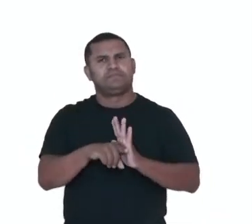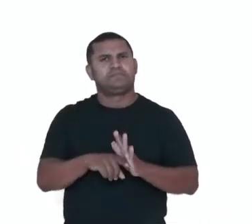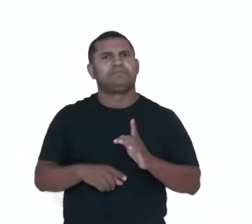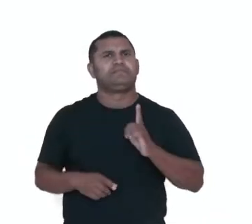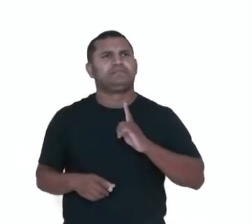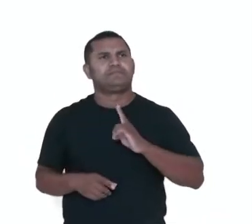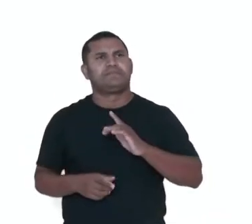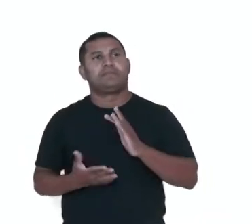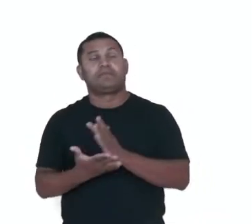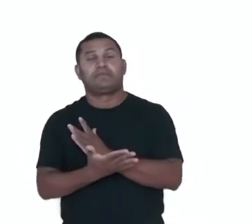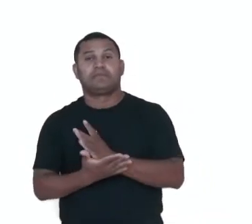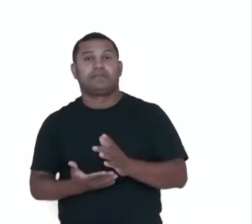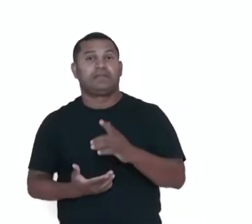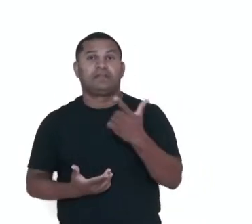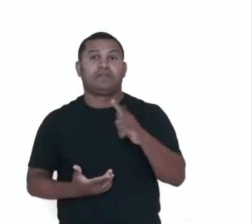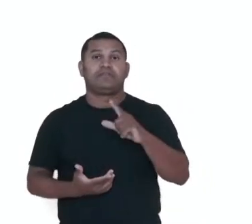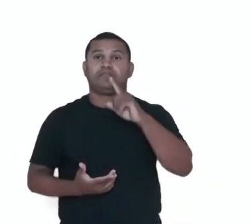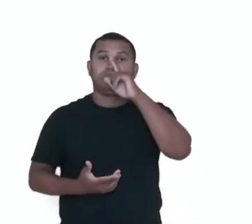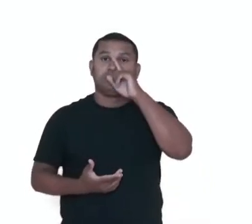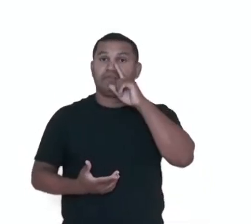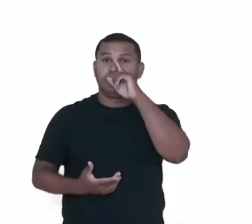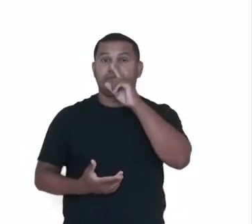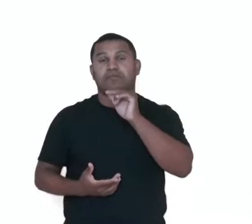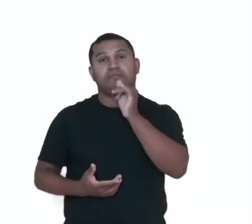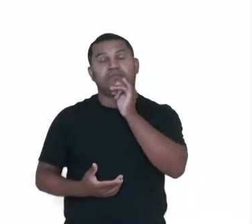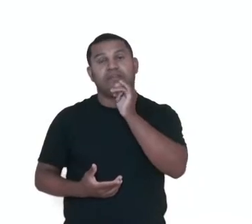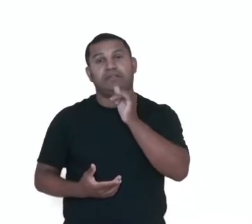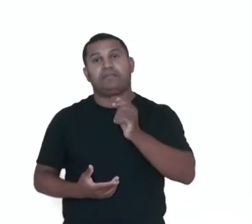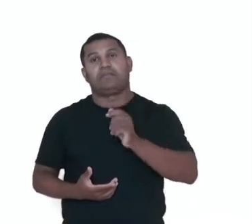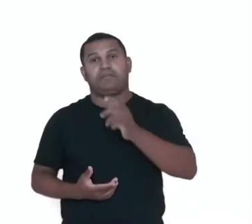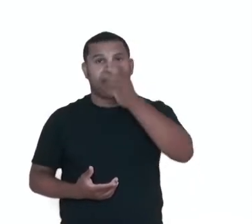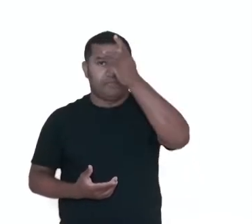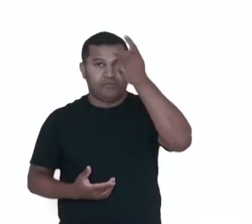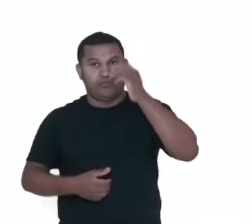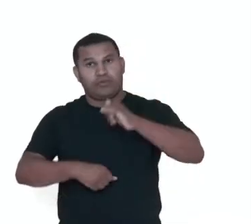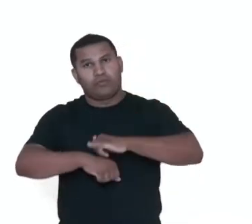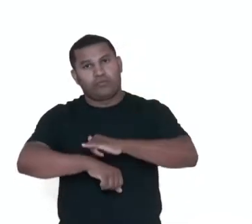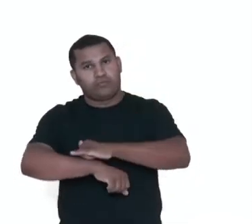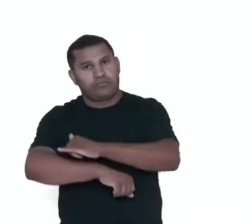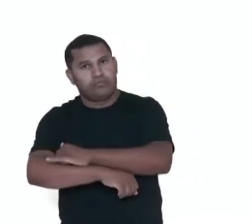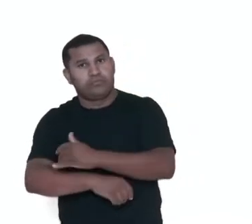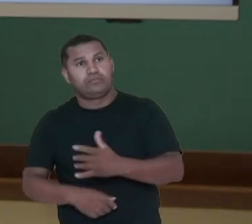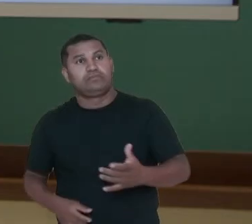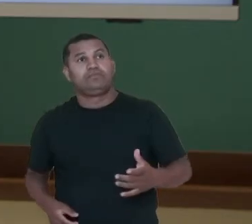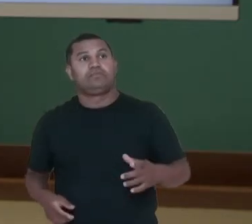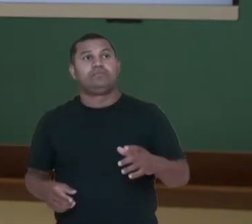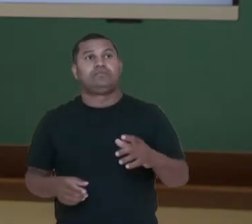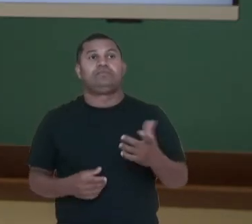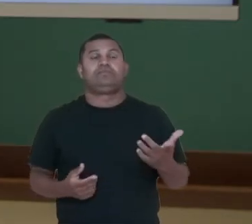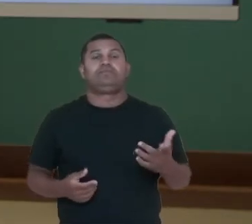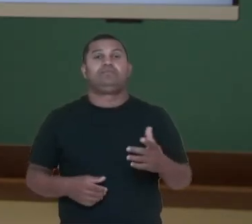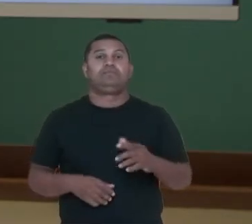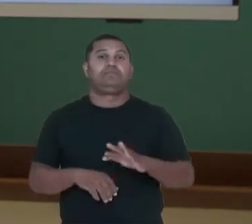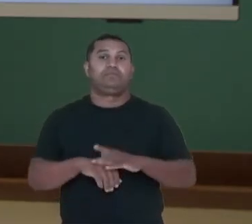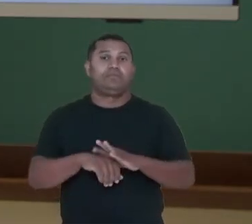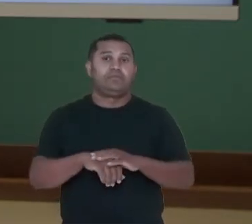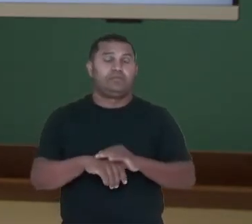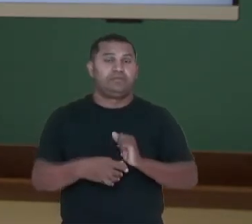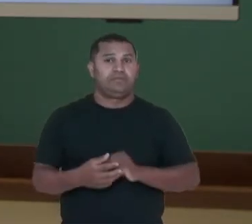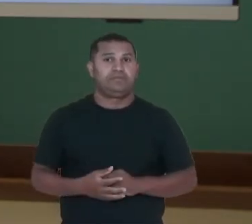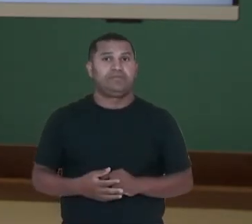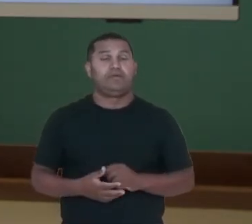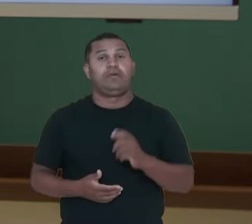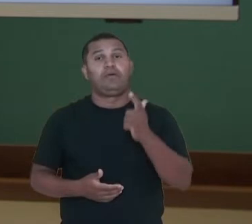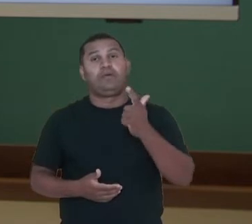obesidade e diabetes, mas que eles apresentaram quadros graves da doença. Então, o que eles fizeram? Analisaram